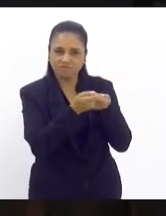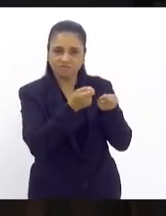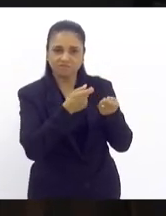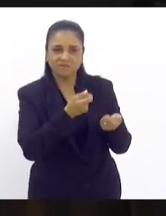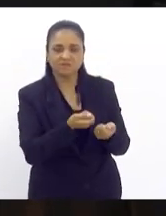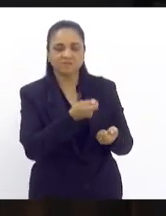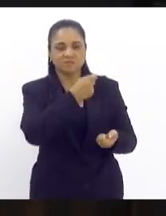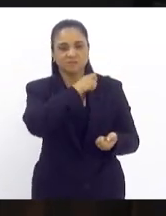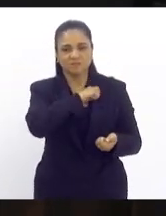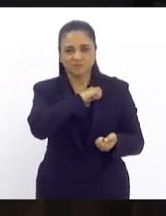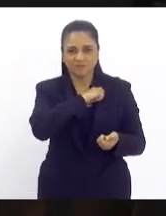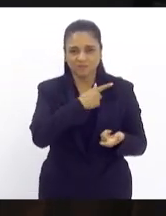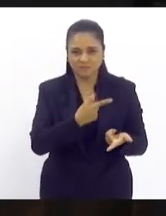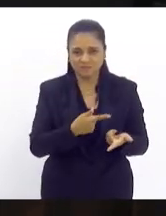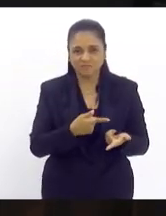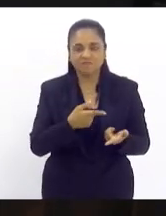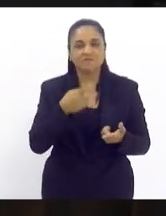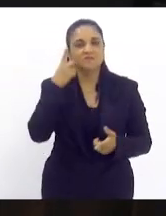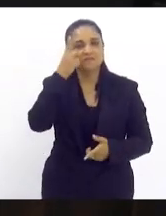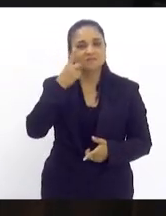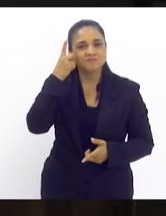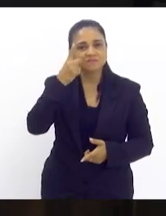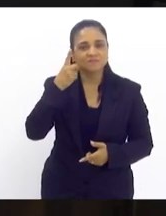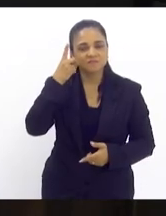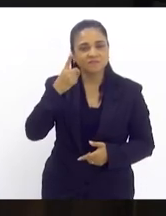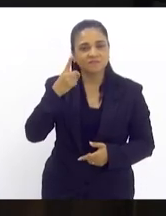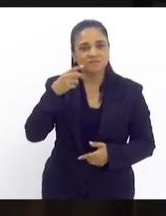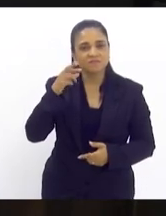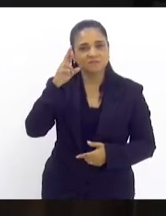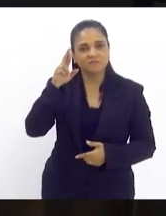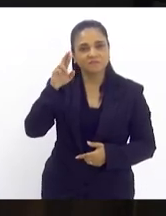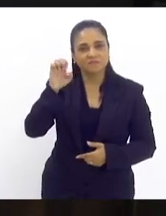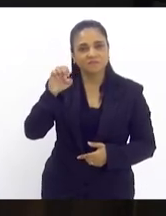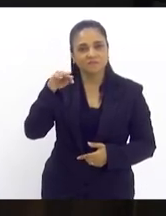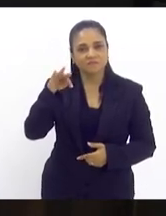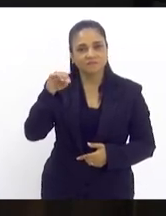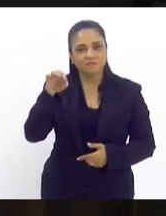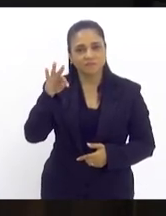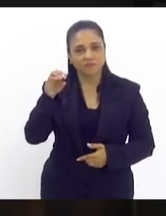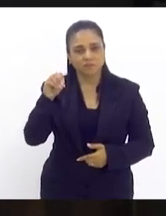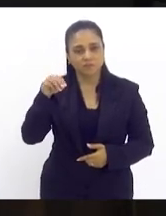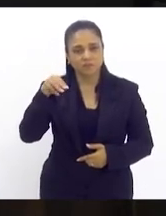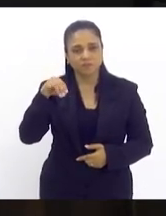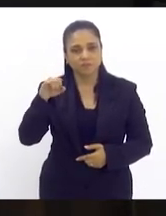e Controle, deputado Renato Miranda,